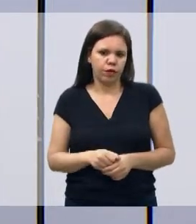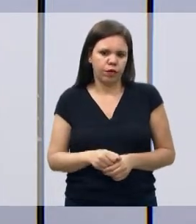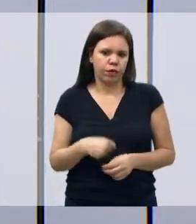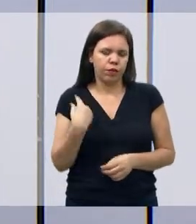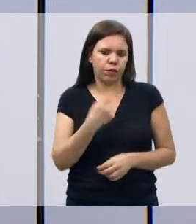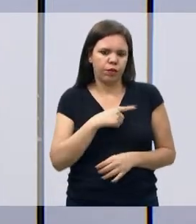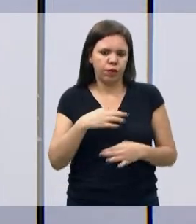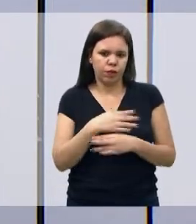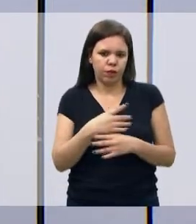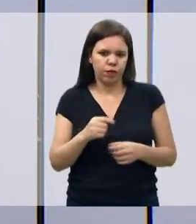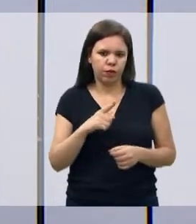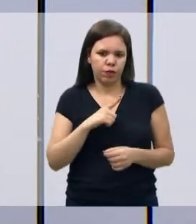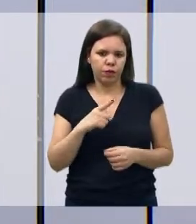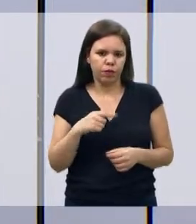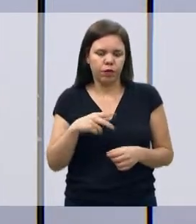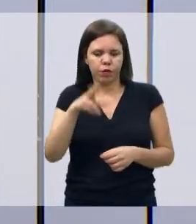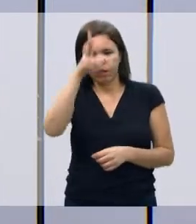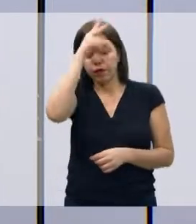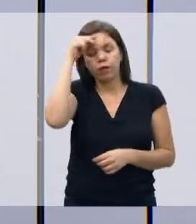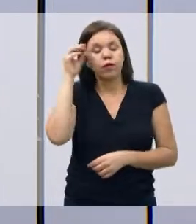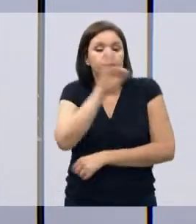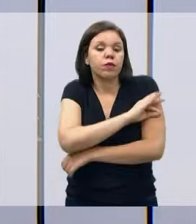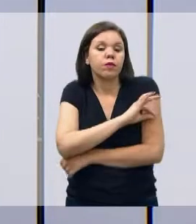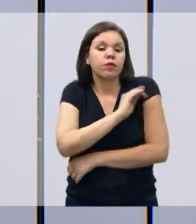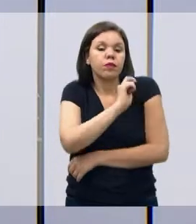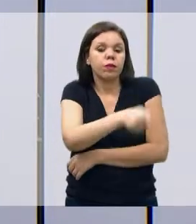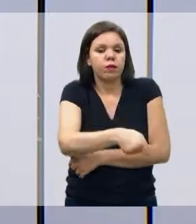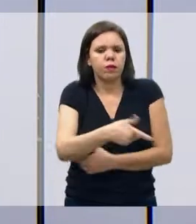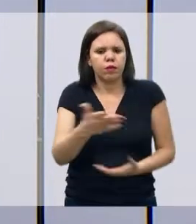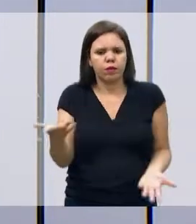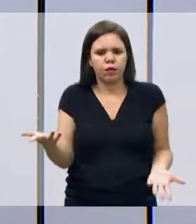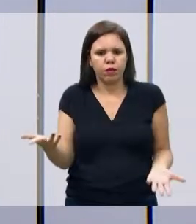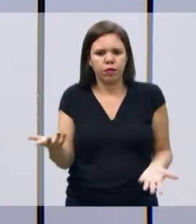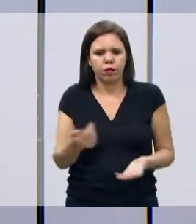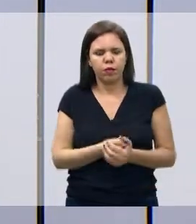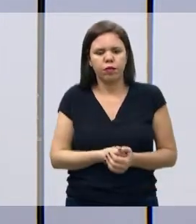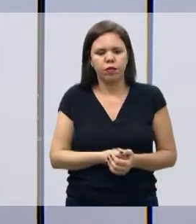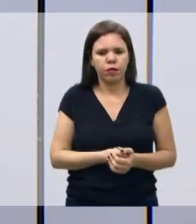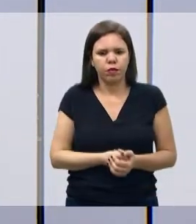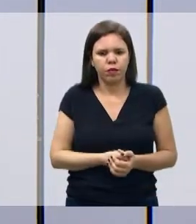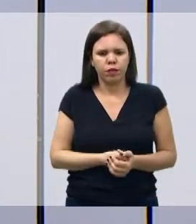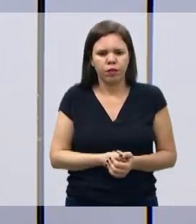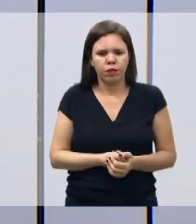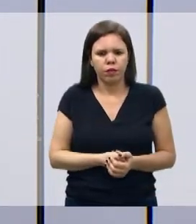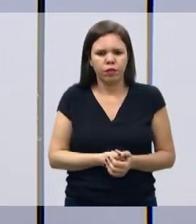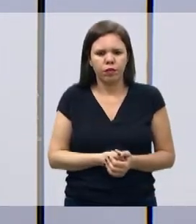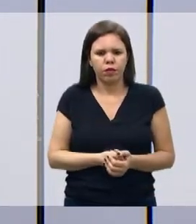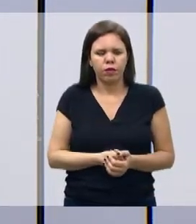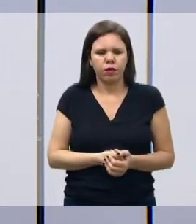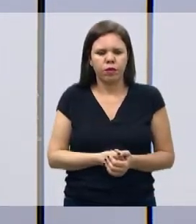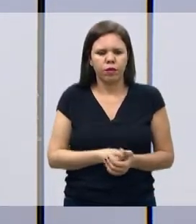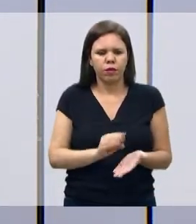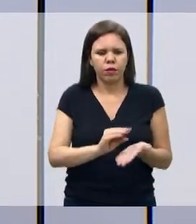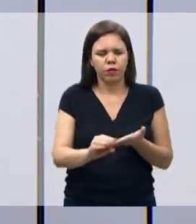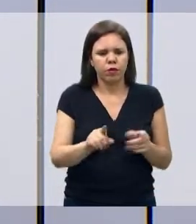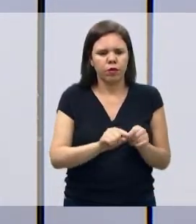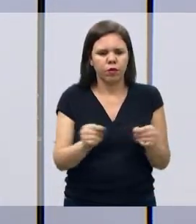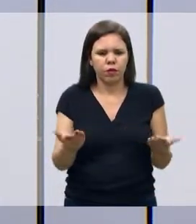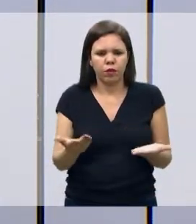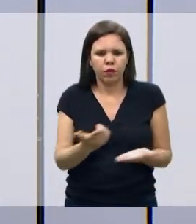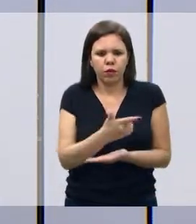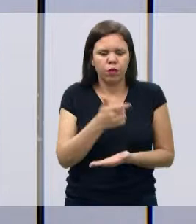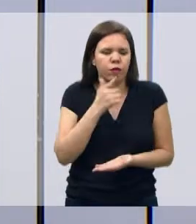nossa cidade, a prefeitura paga em demais, o executivo paga demais hoje o subsídio, e hoje